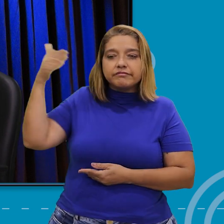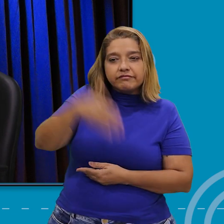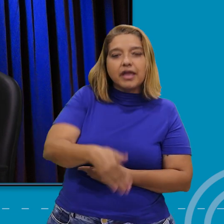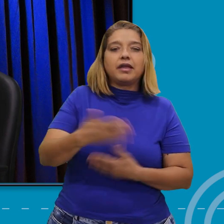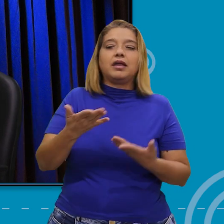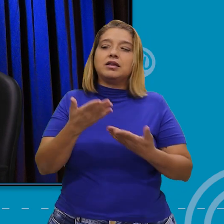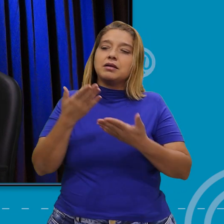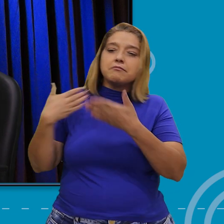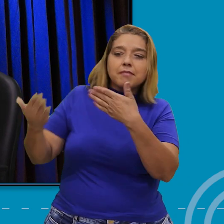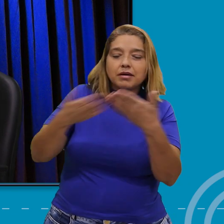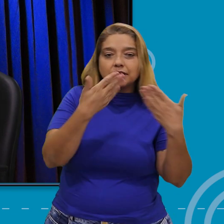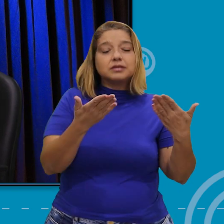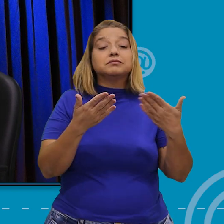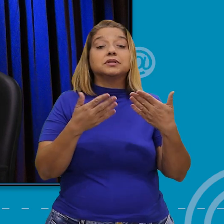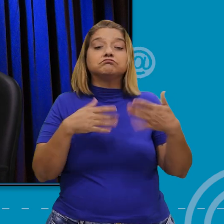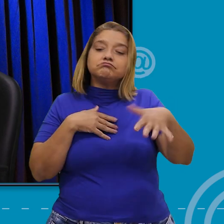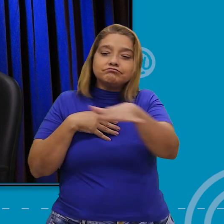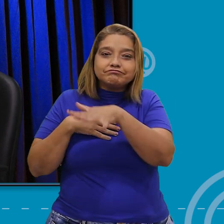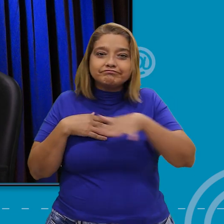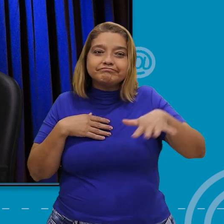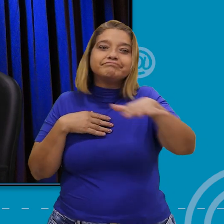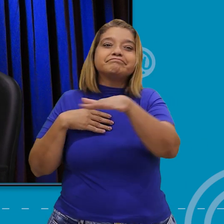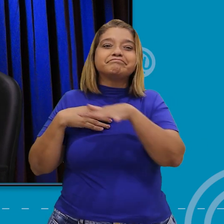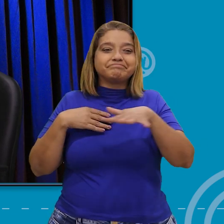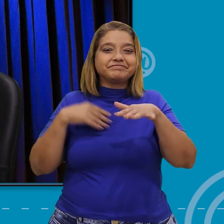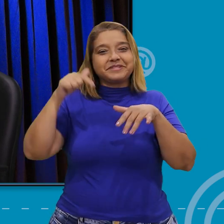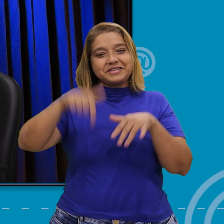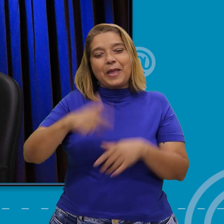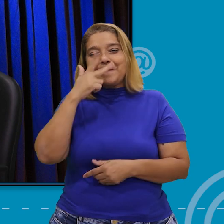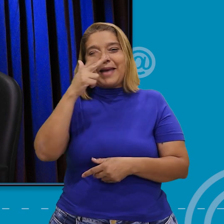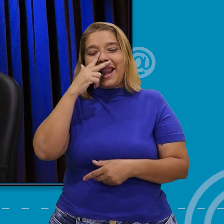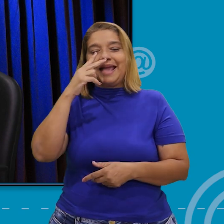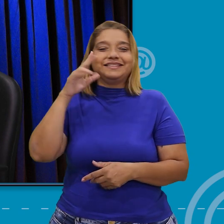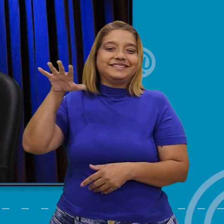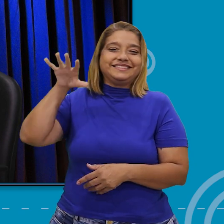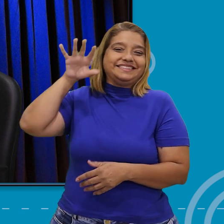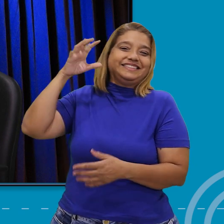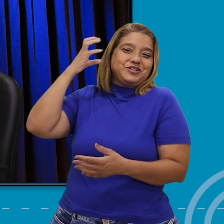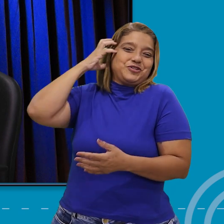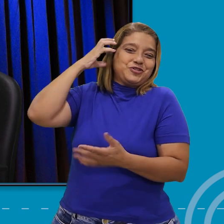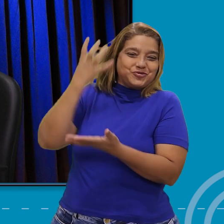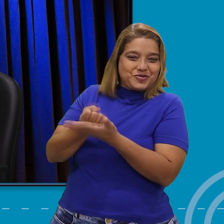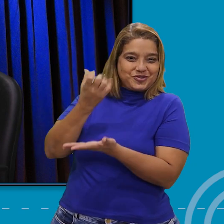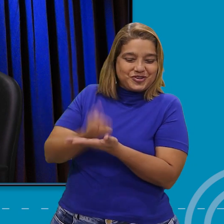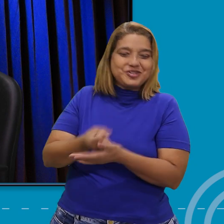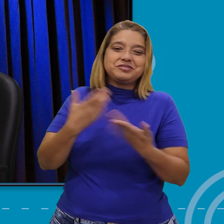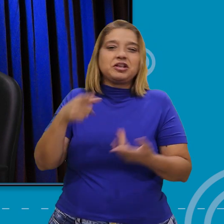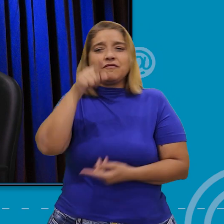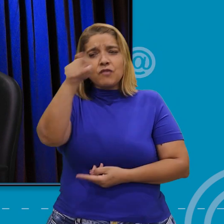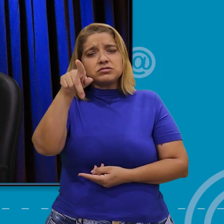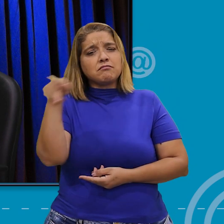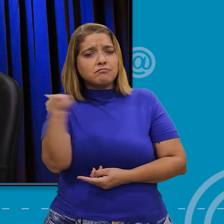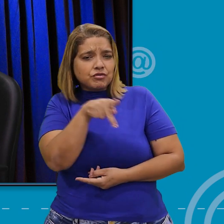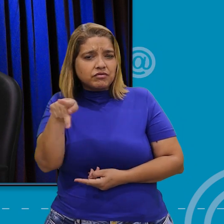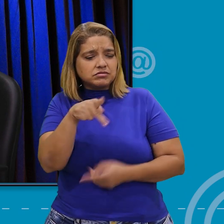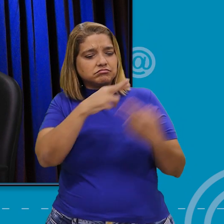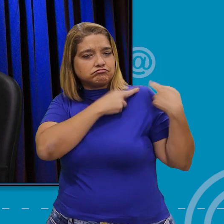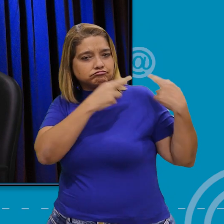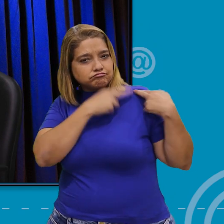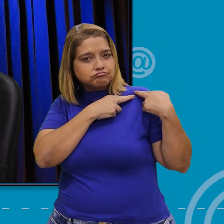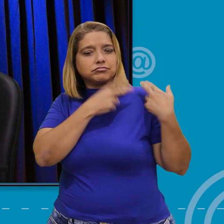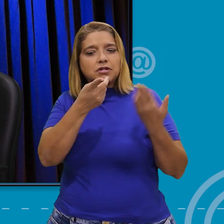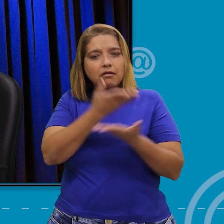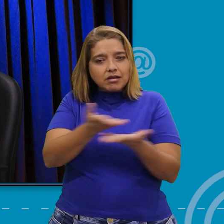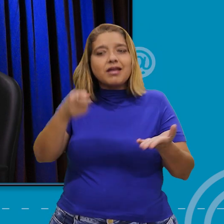separou para vir aqui conversar com a gente, nesse ambiente bem estilo podcast. E aí você, professor ou professora, responsável